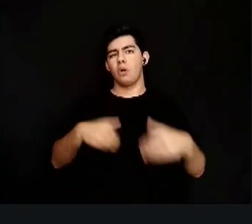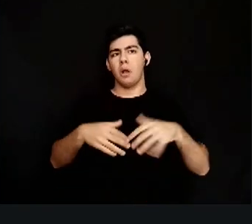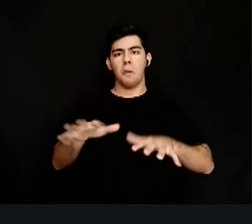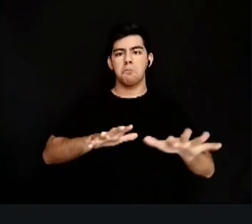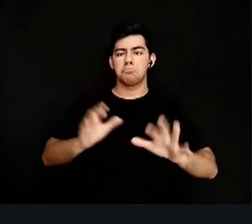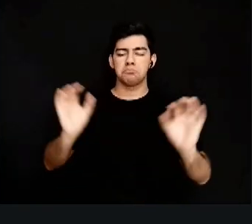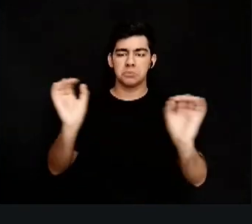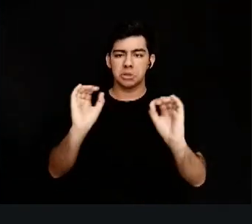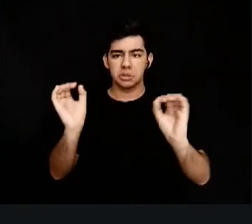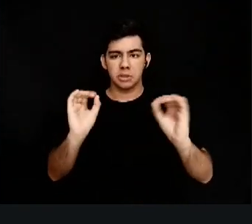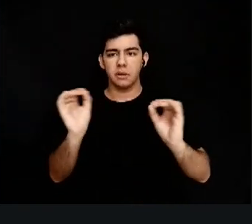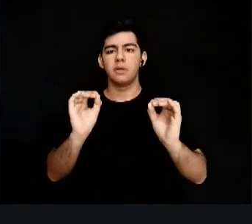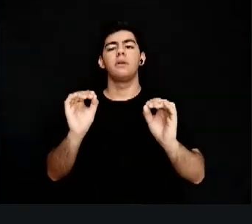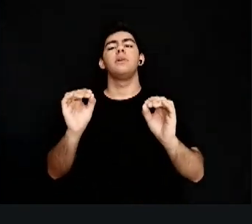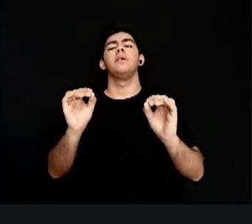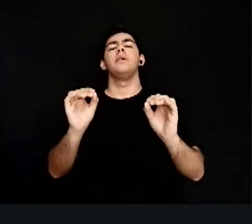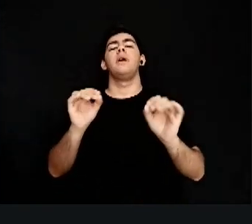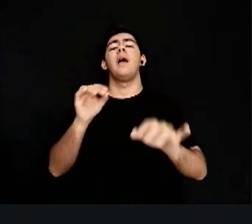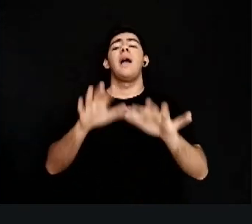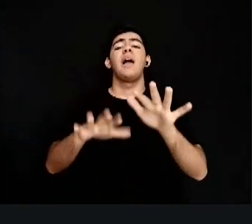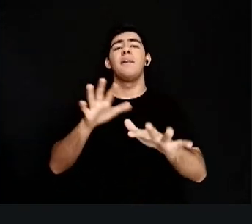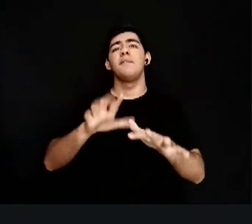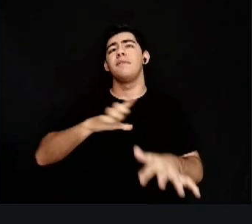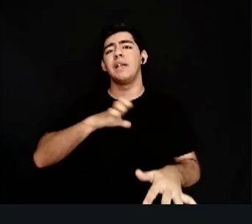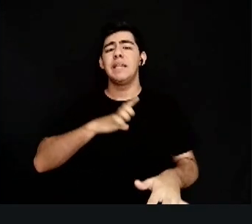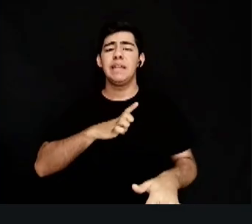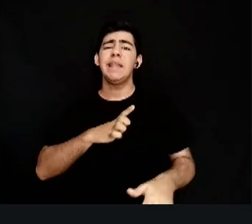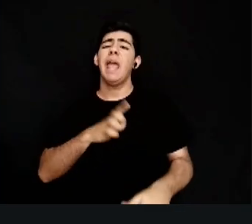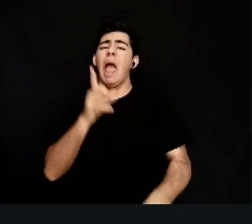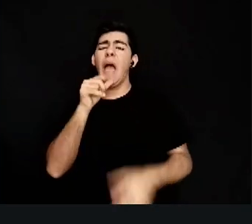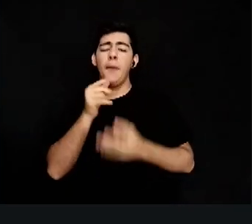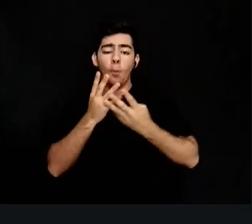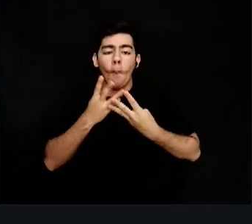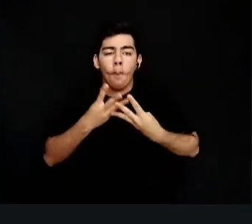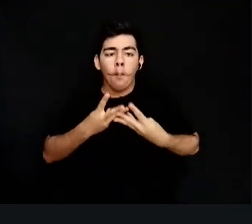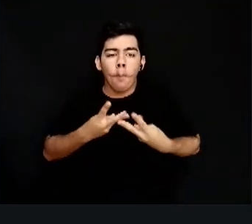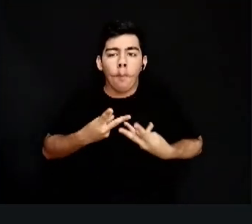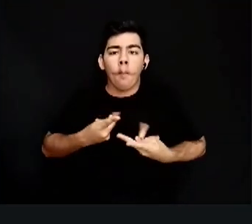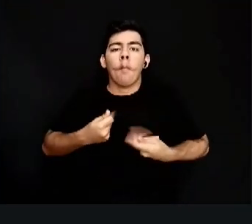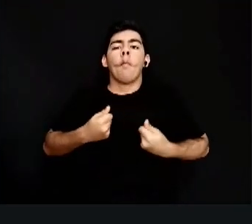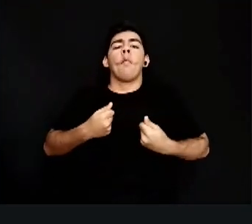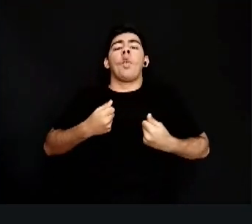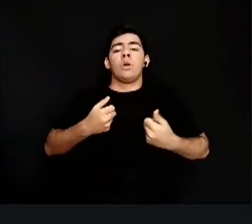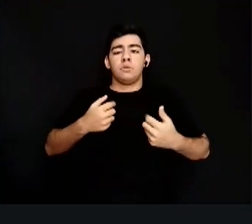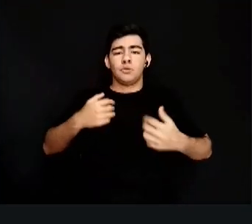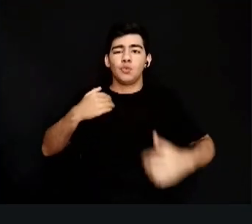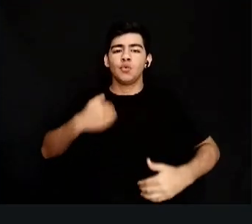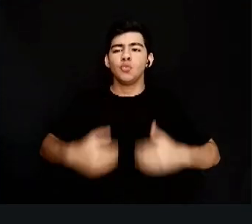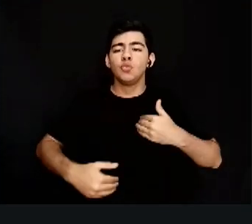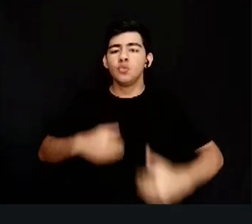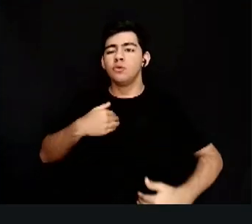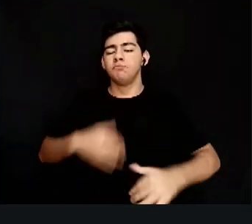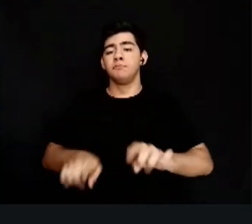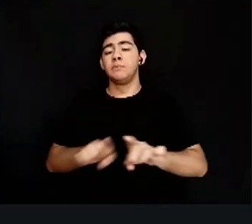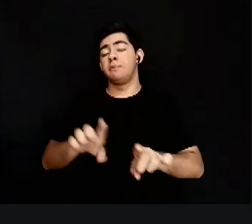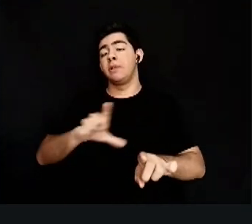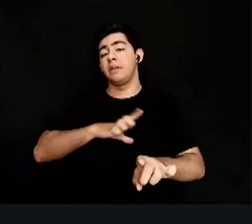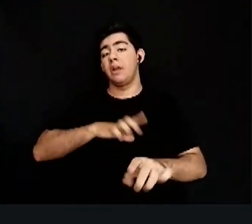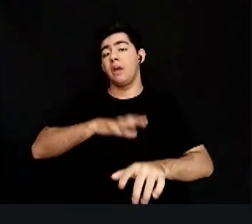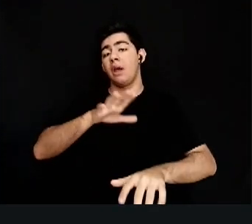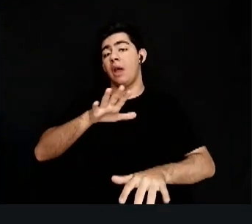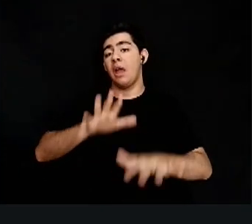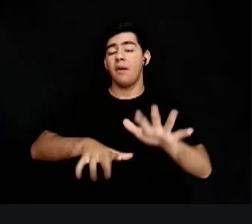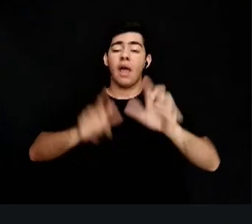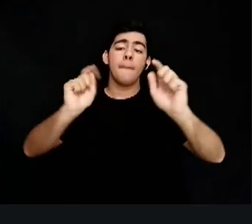se mover, o voo pode causar desidratação, né, e isso são fatores de risco que aumentam o risco